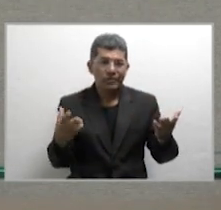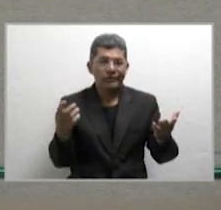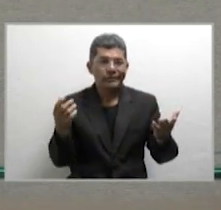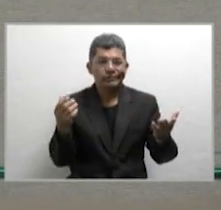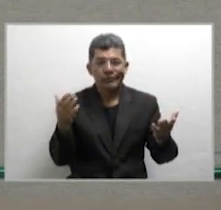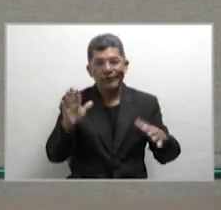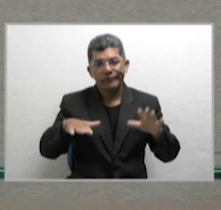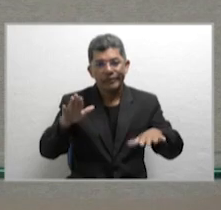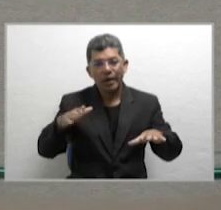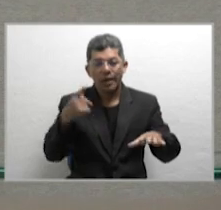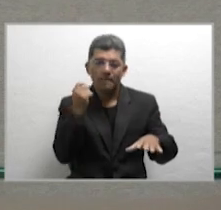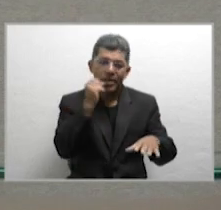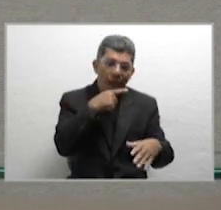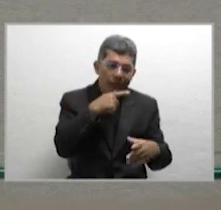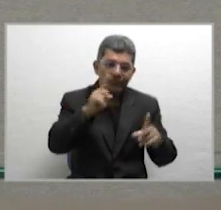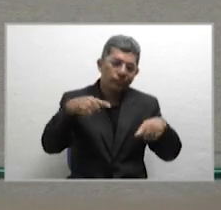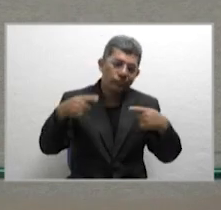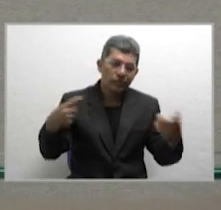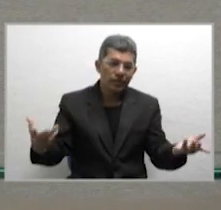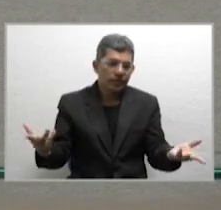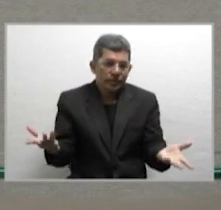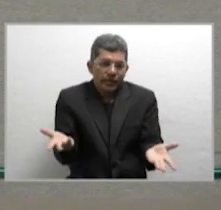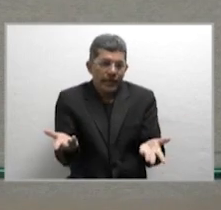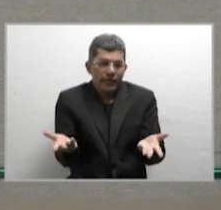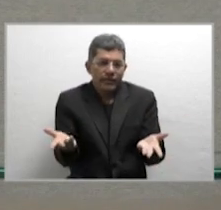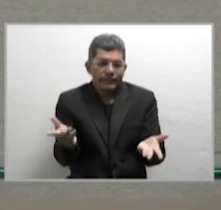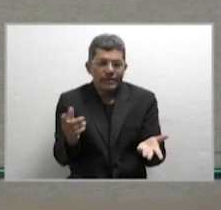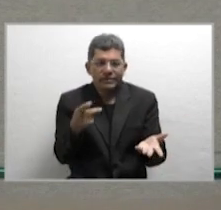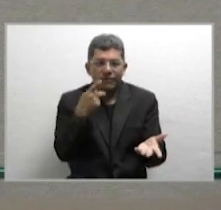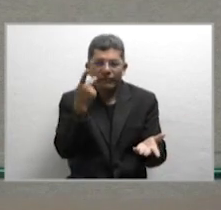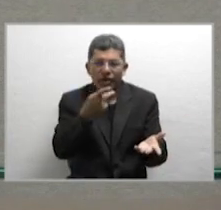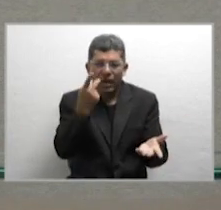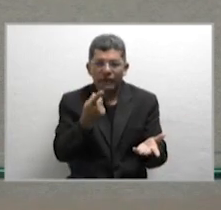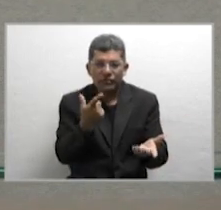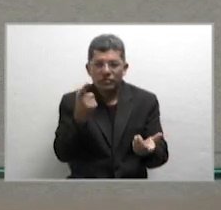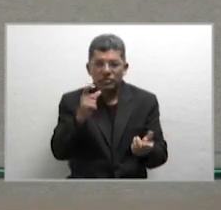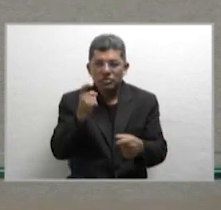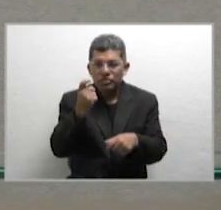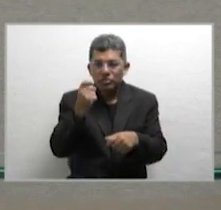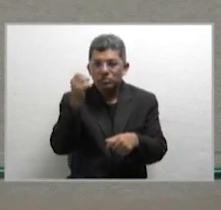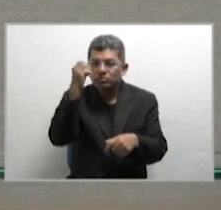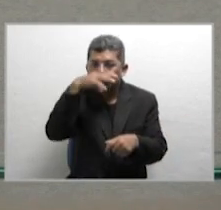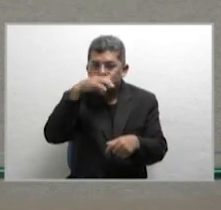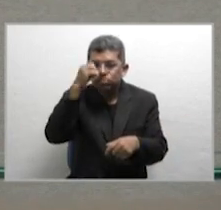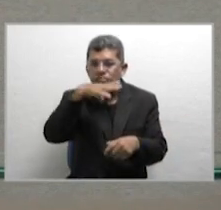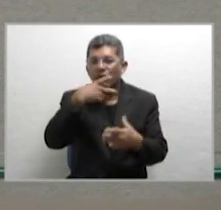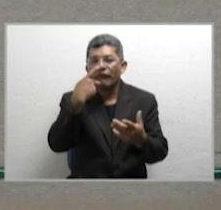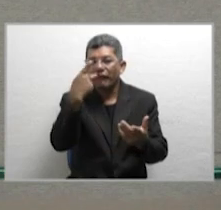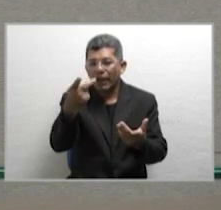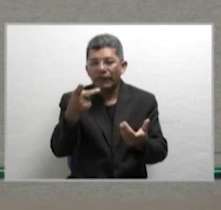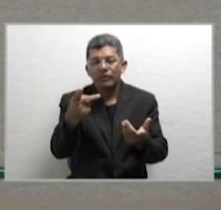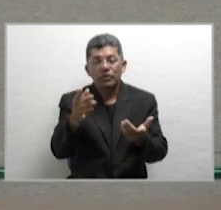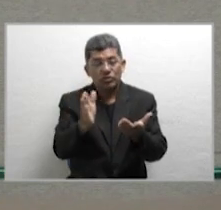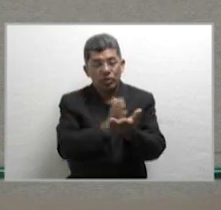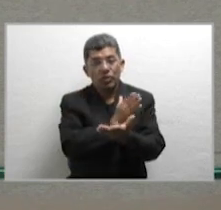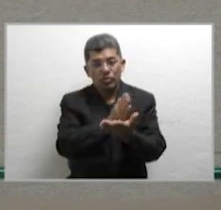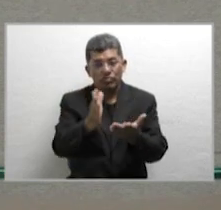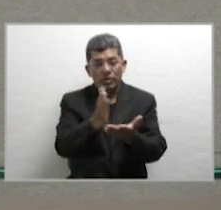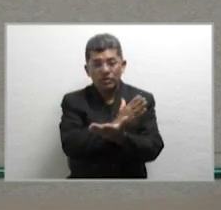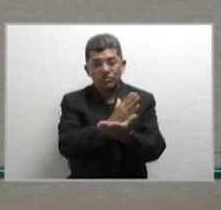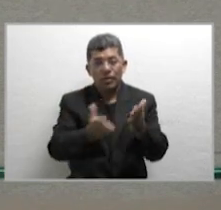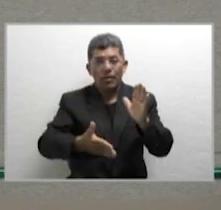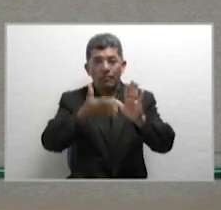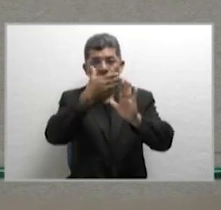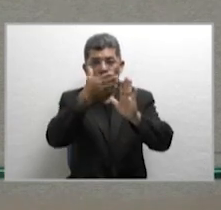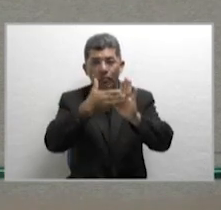gracejos, eram, às vezes, comentários grosseiros em relação a algumas